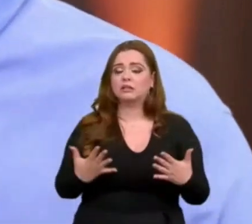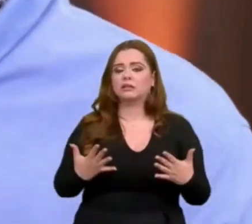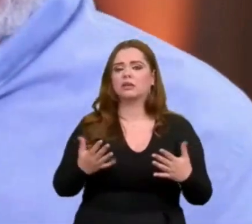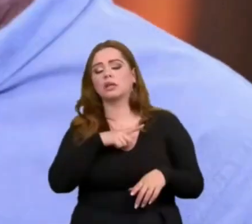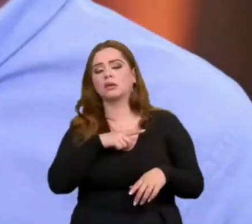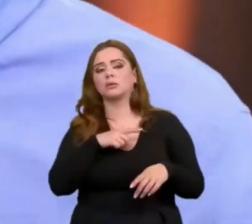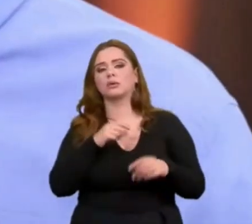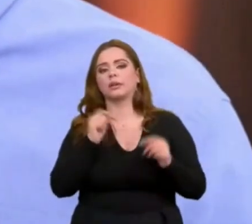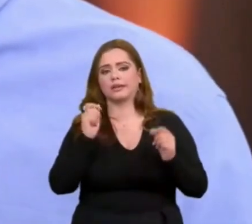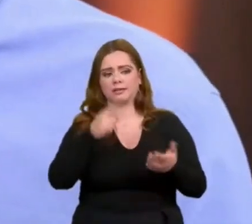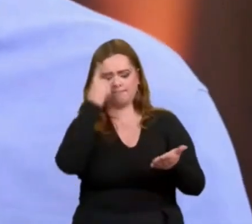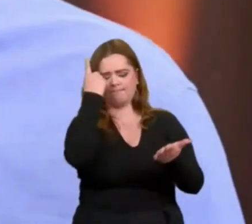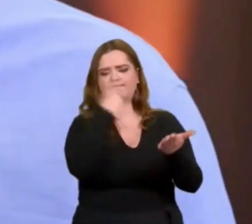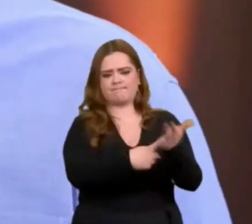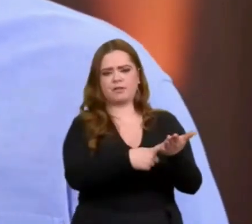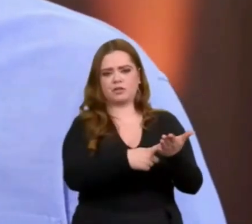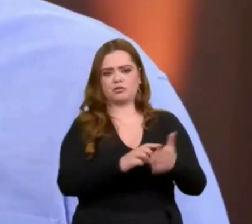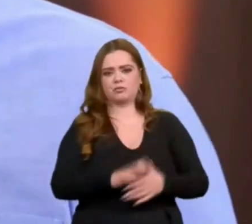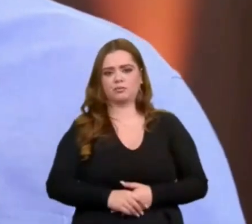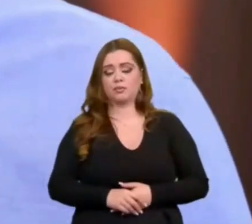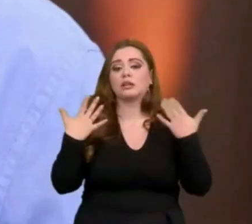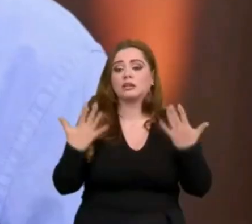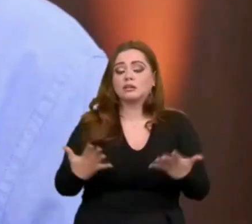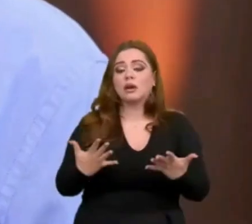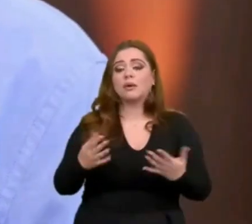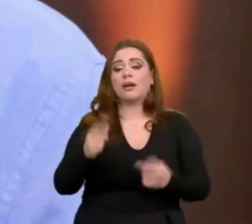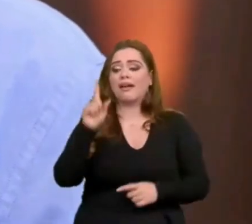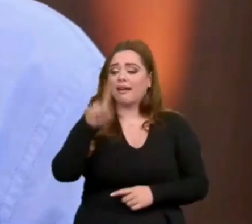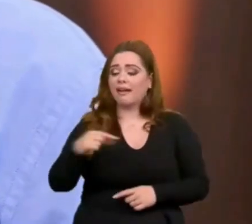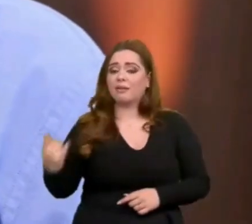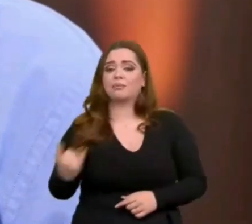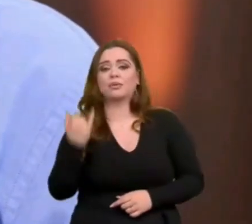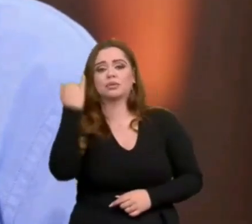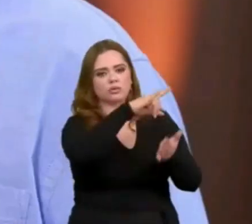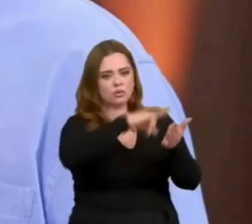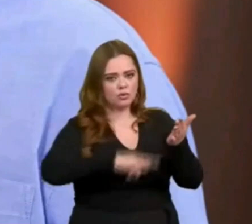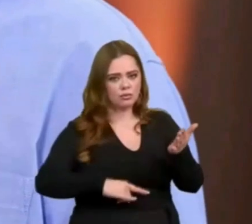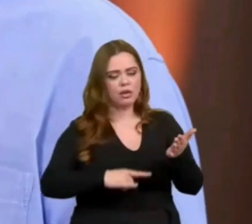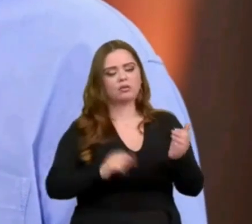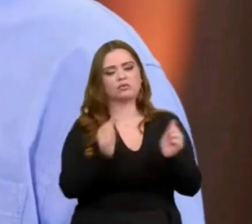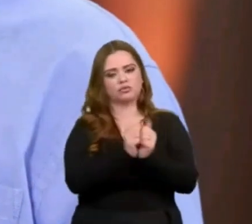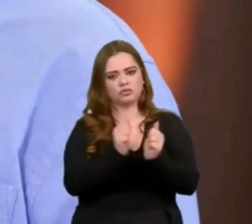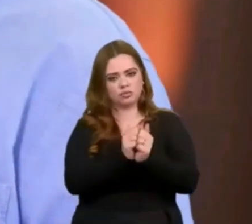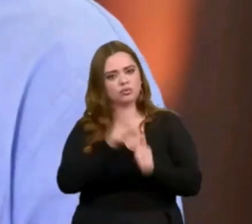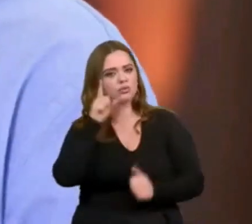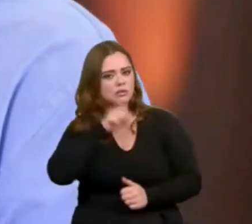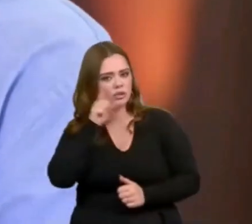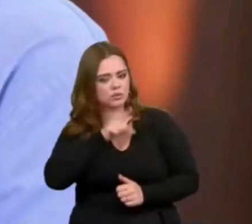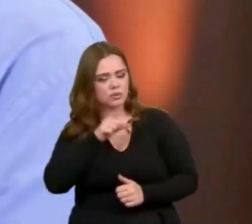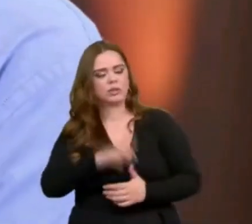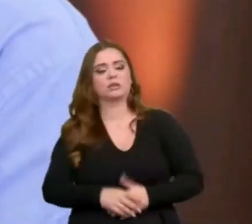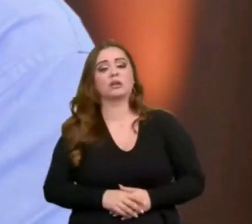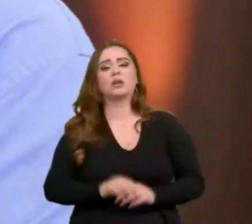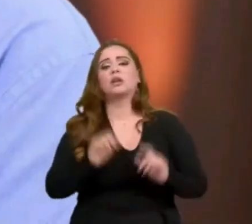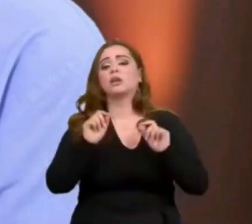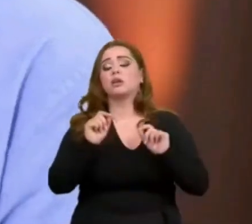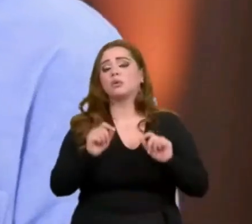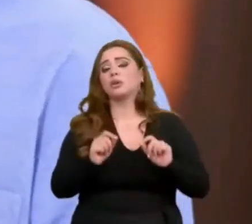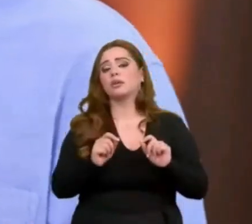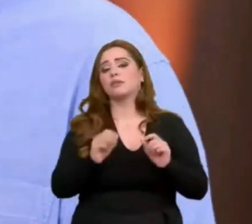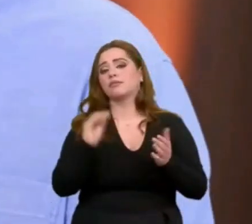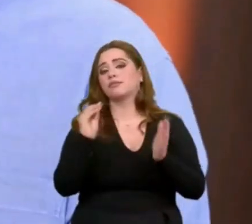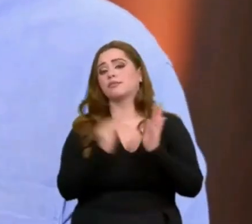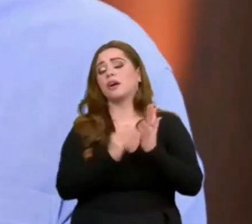de decisão? Tenho muitas coisas importantes para fazer, eu não quero faltar em nenhuma delas. Então, é o seguinte, o que me sobra de